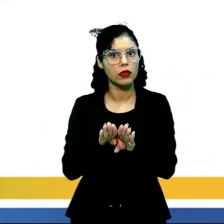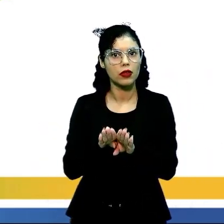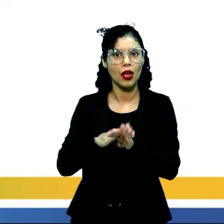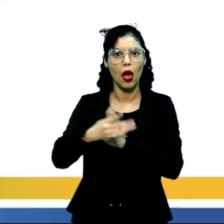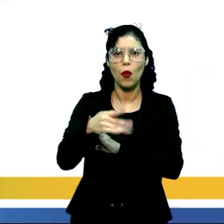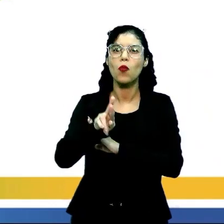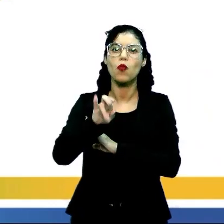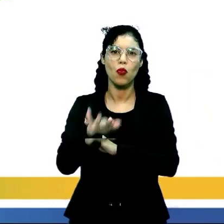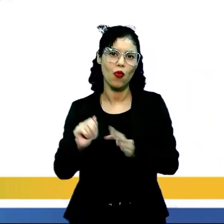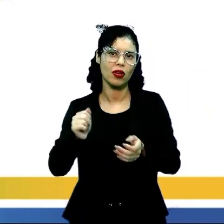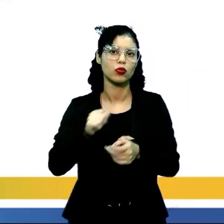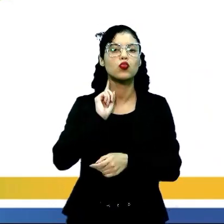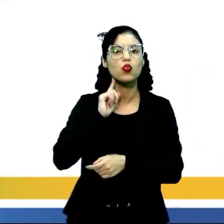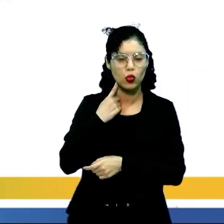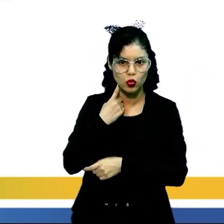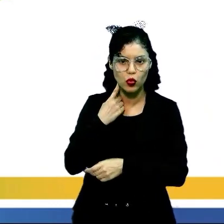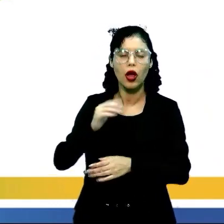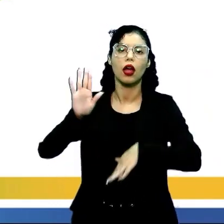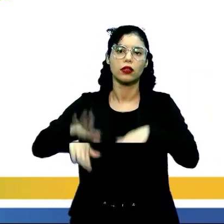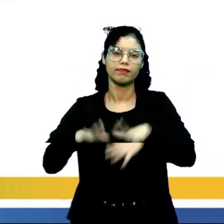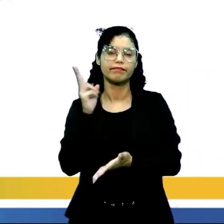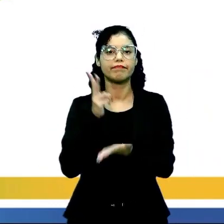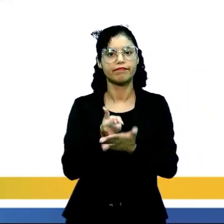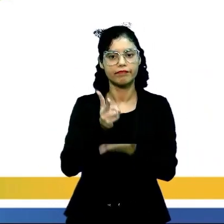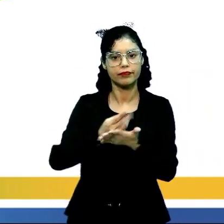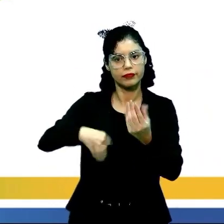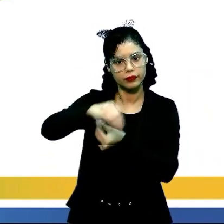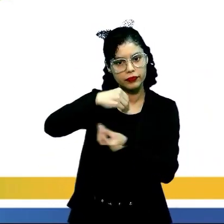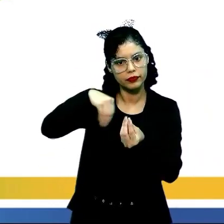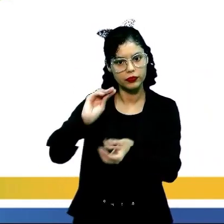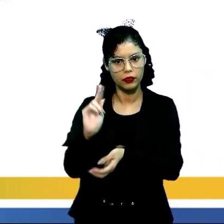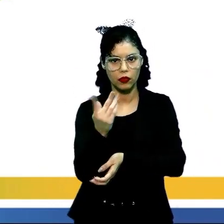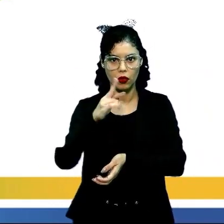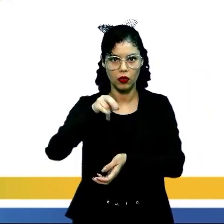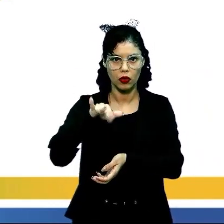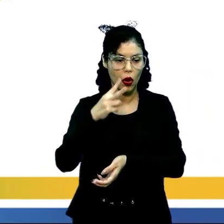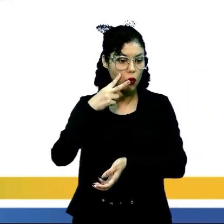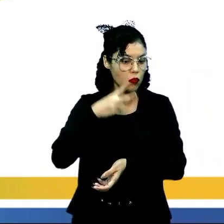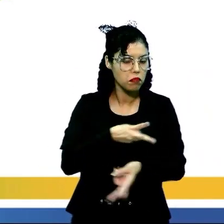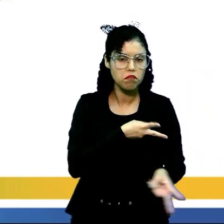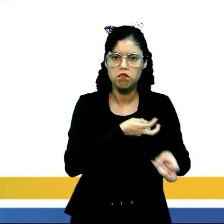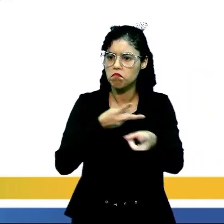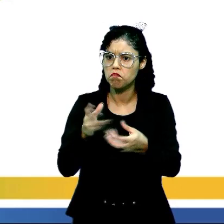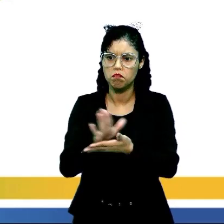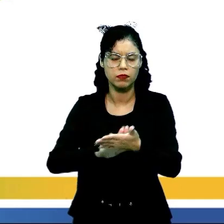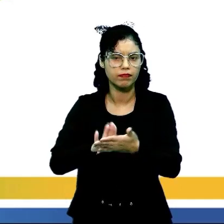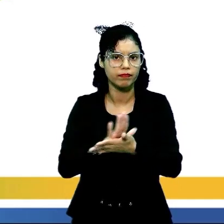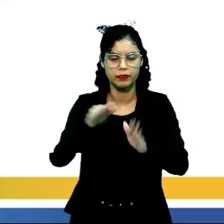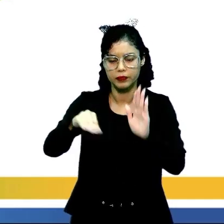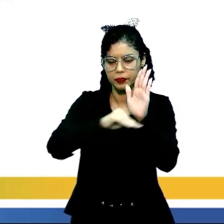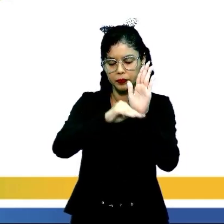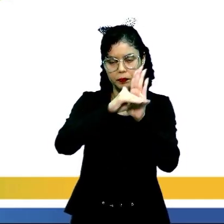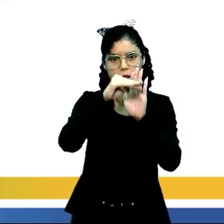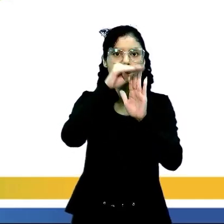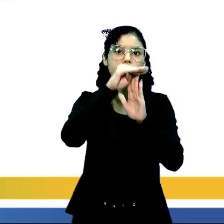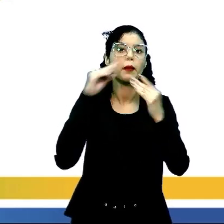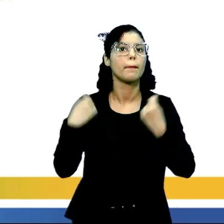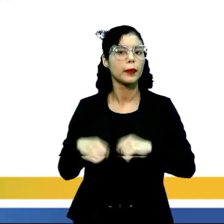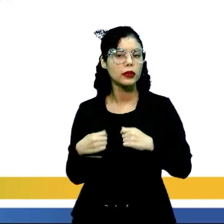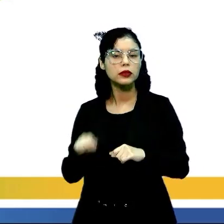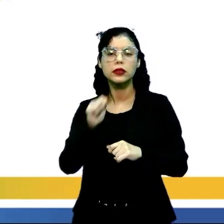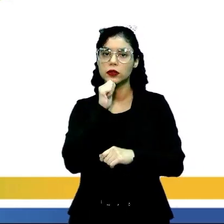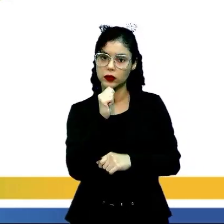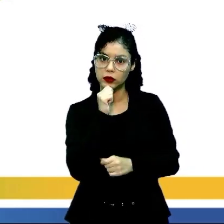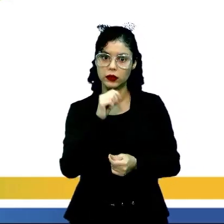impura, porém, ela vem quase sempre como uma mistura homogênea, onde não há uma distinção das fases. Então, há uma